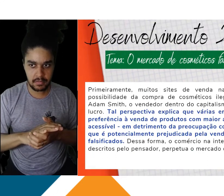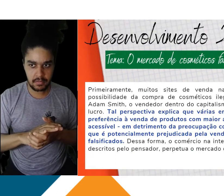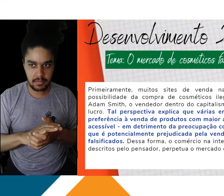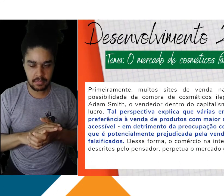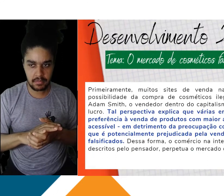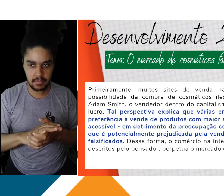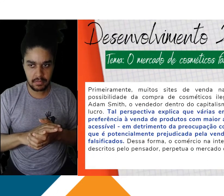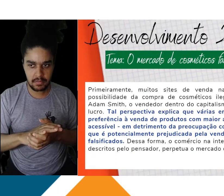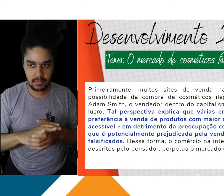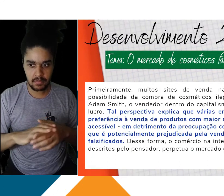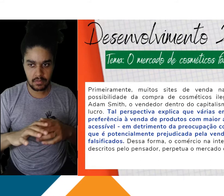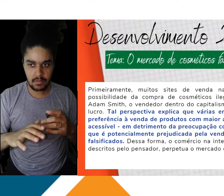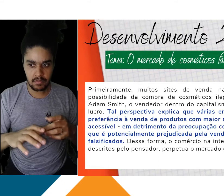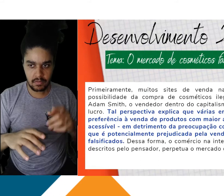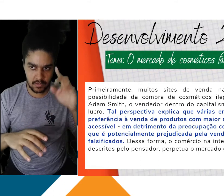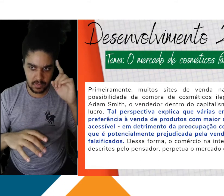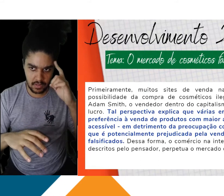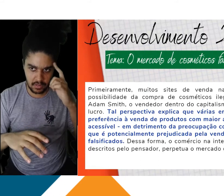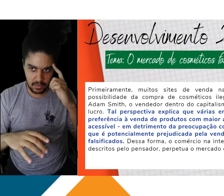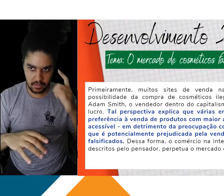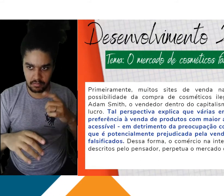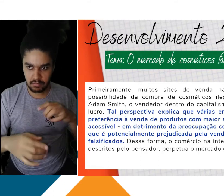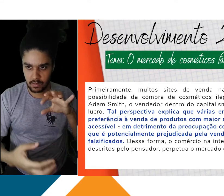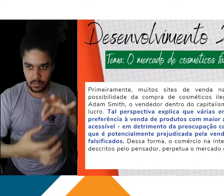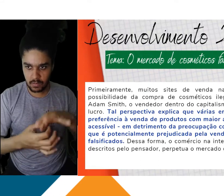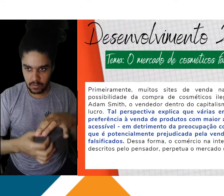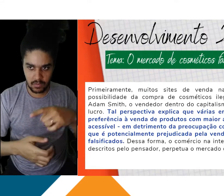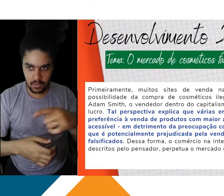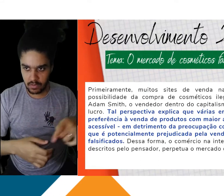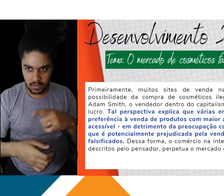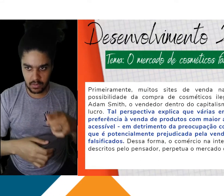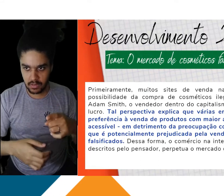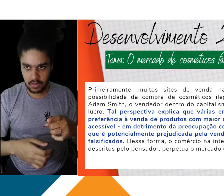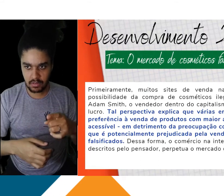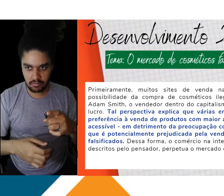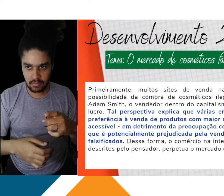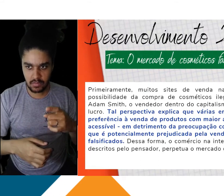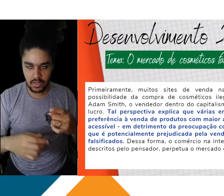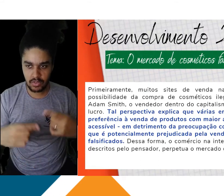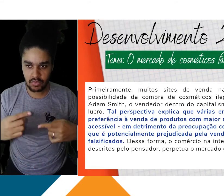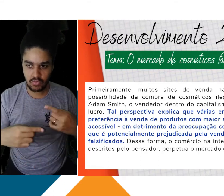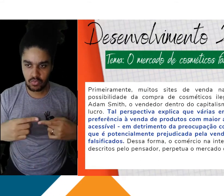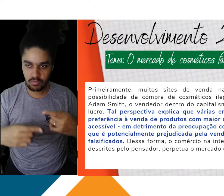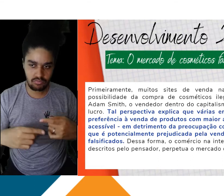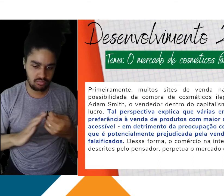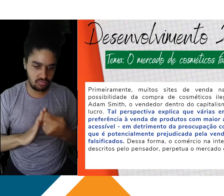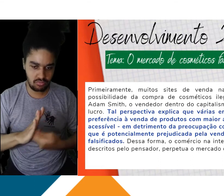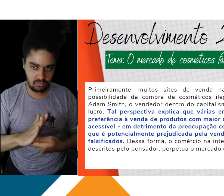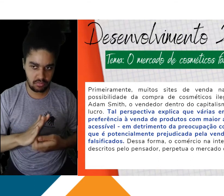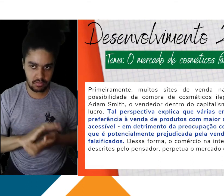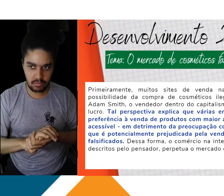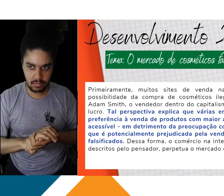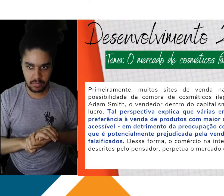um processo, não só de ideias, mas coesivo também, para que você consiga associar um repertório à sua discussão textual.